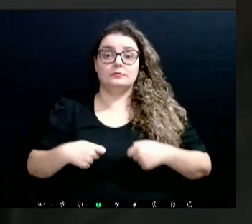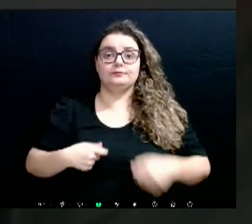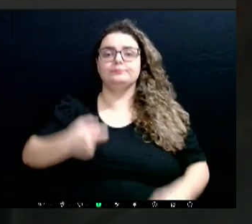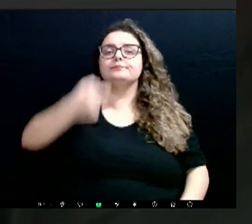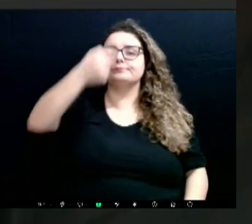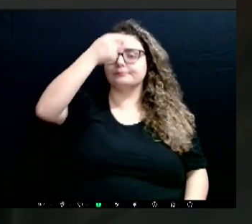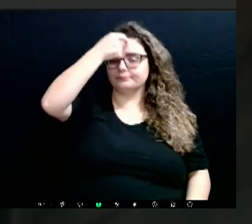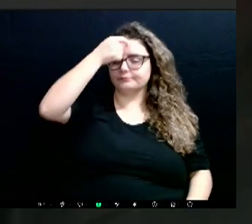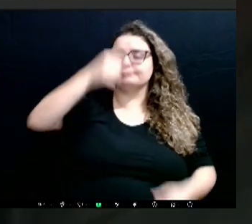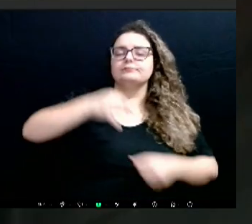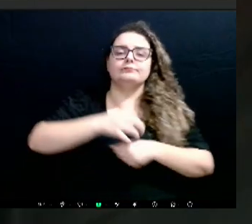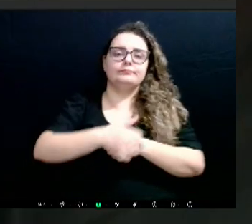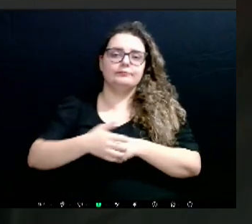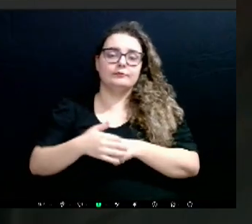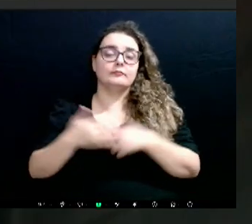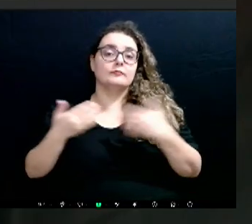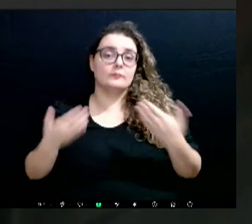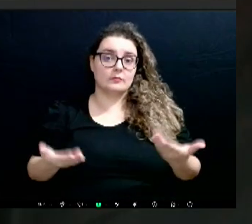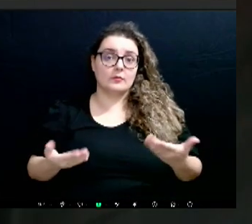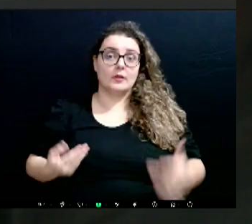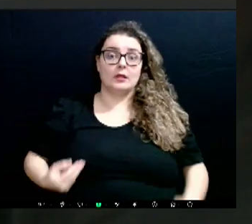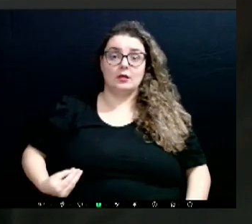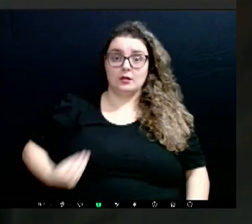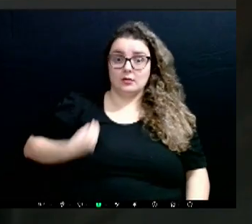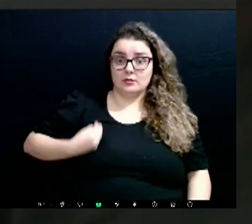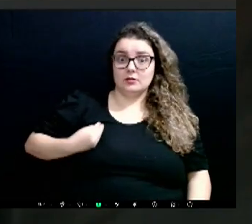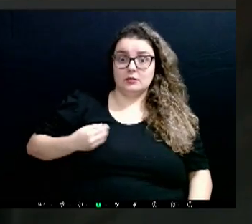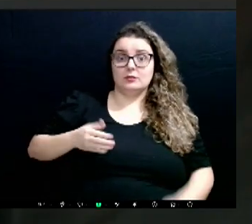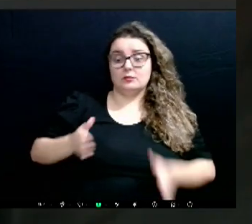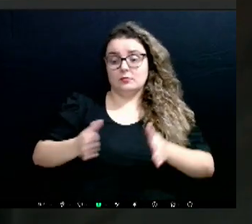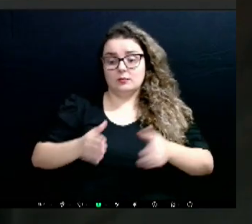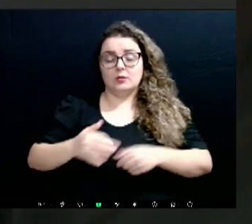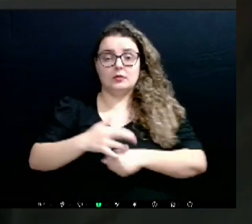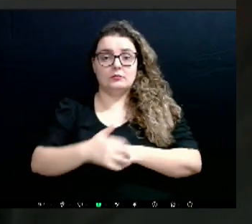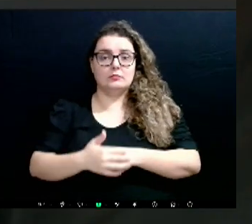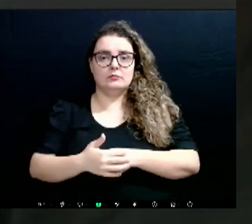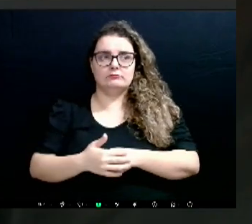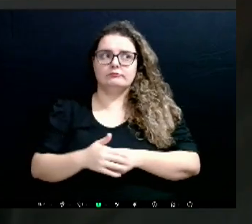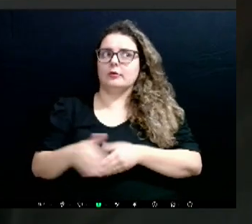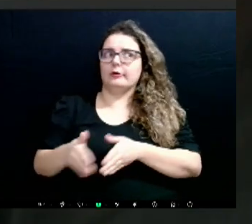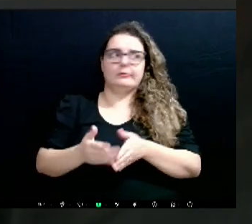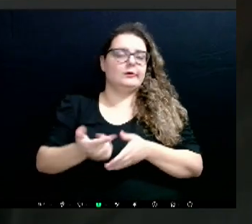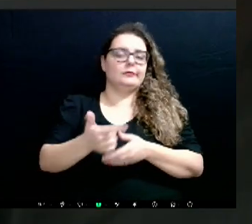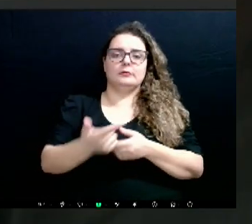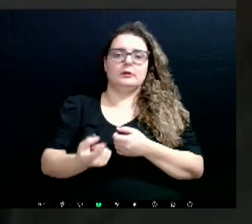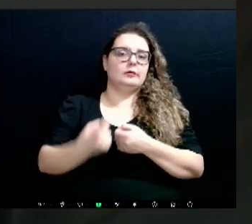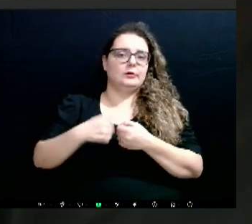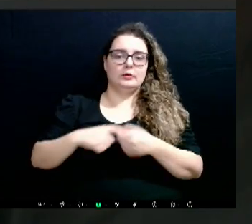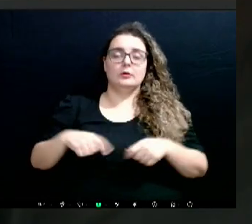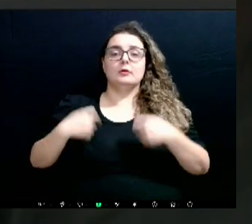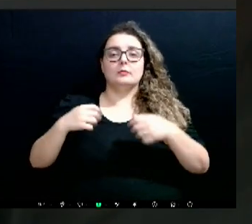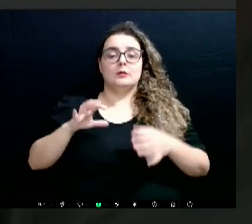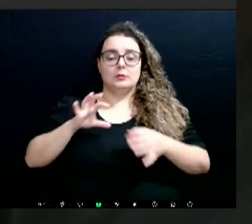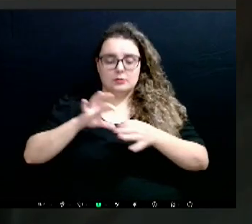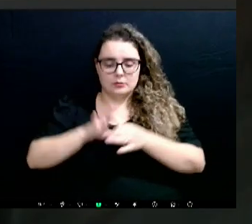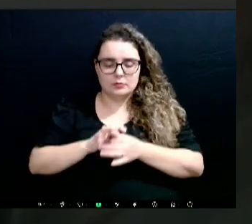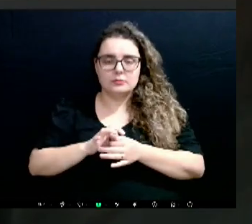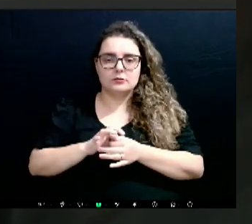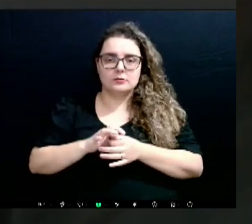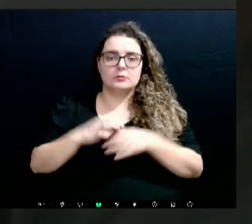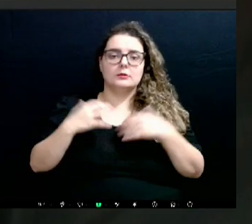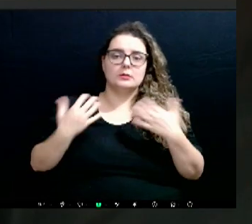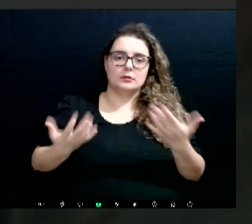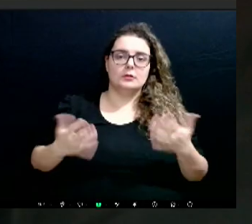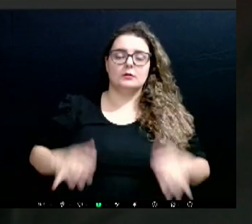digital, afinal, a vida na era digital é um caminho sem volta, a gente precisa estar conectado, e sendo assim, a